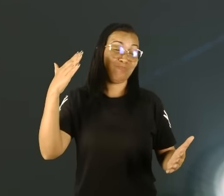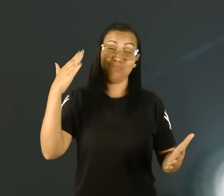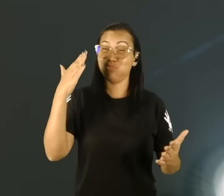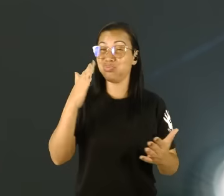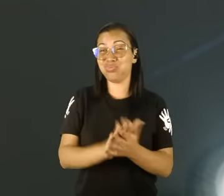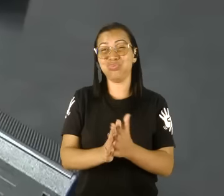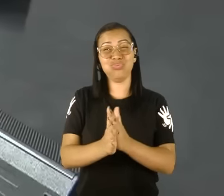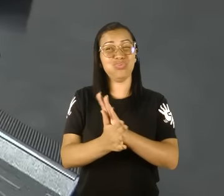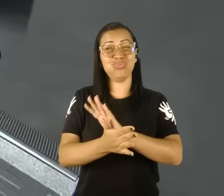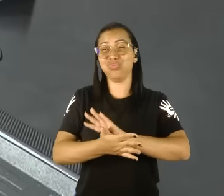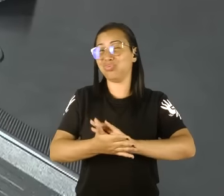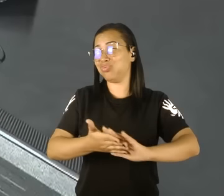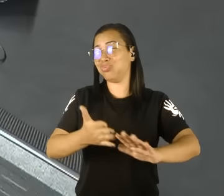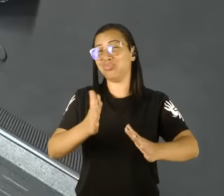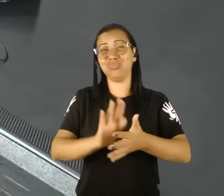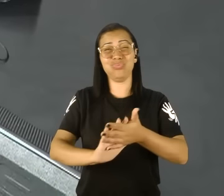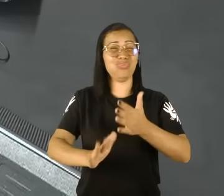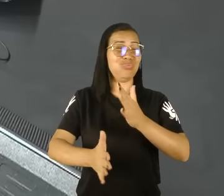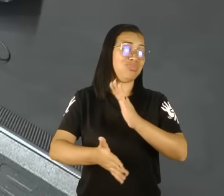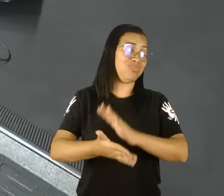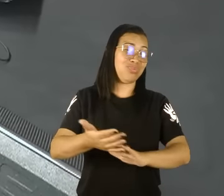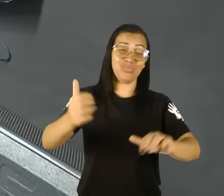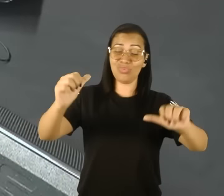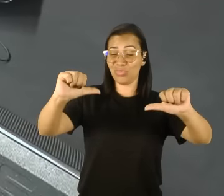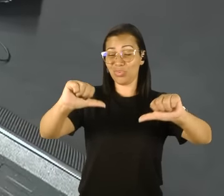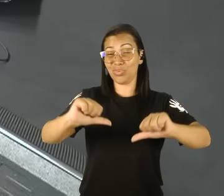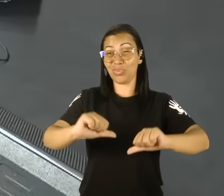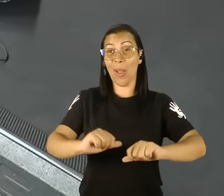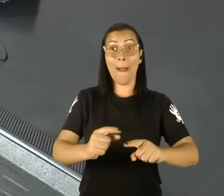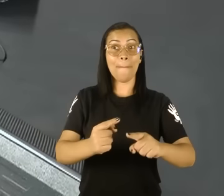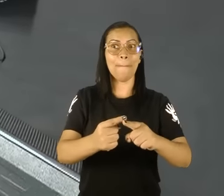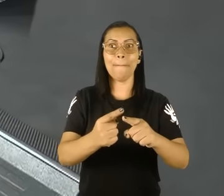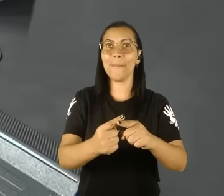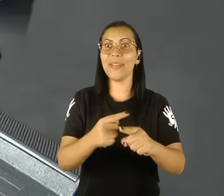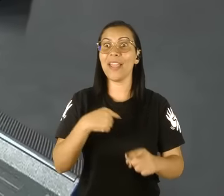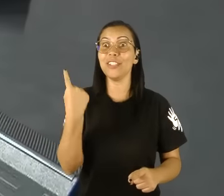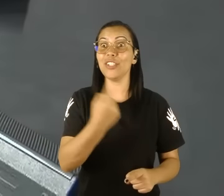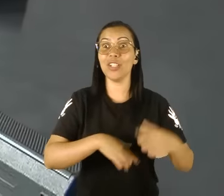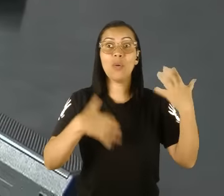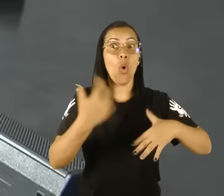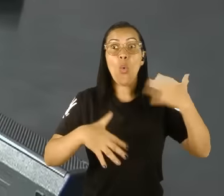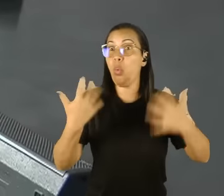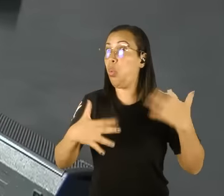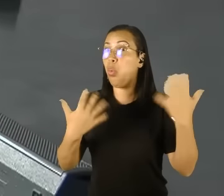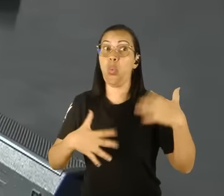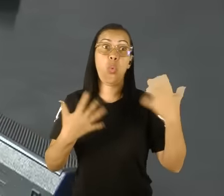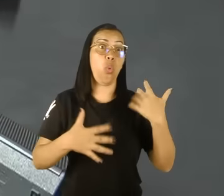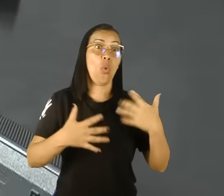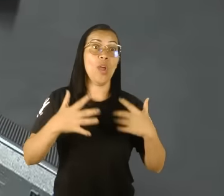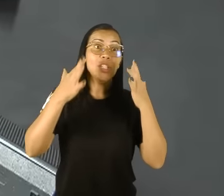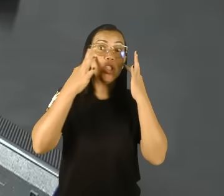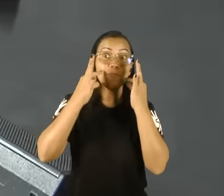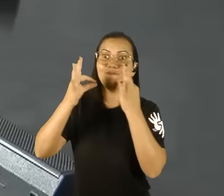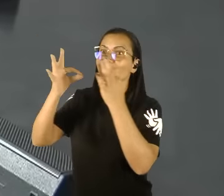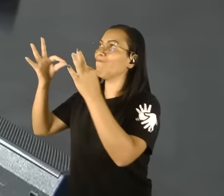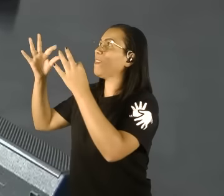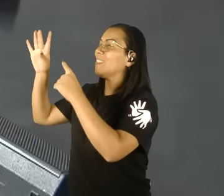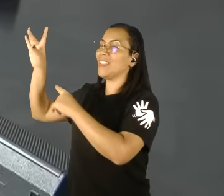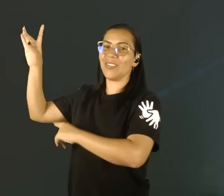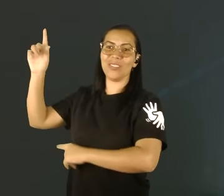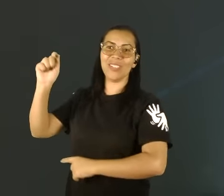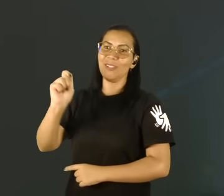saindo do problema, mas o problema não saía dele. Mas na hora que ele se rende e faz de uma pedra o